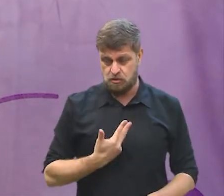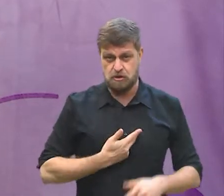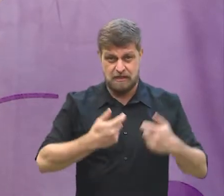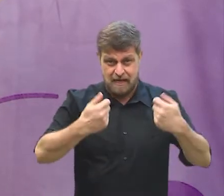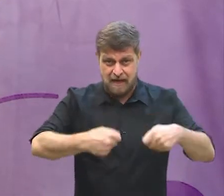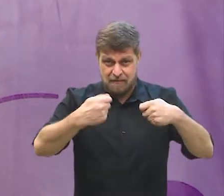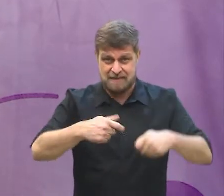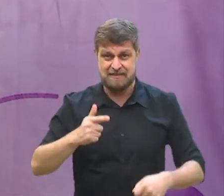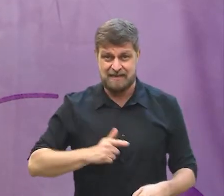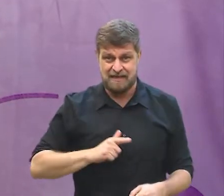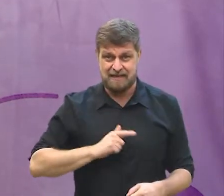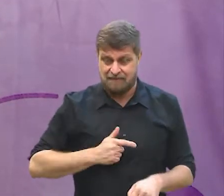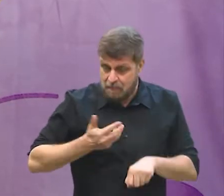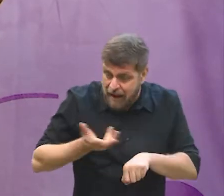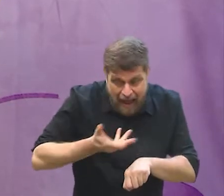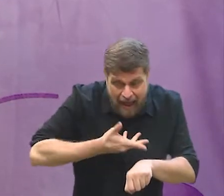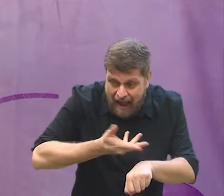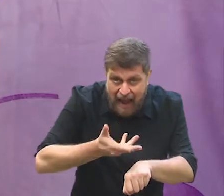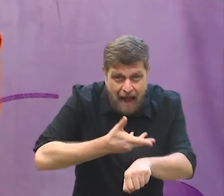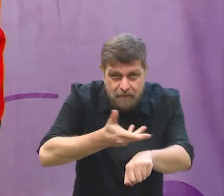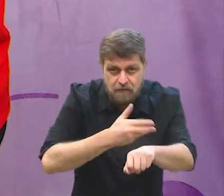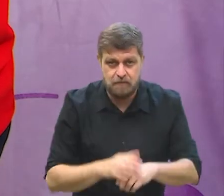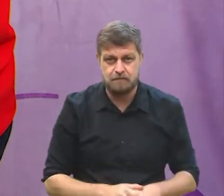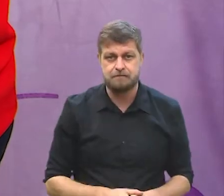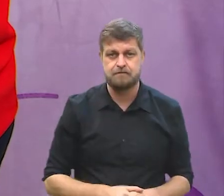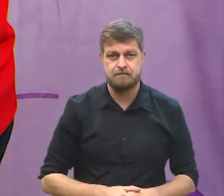boa resposta da celeridade disso.